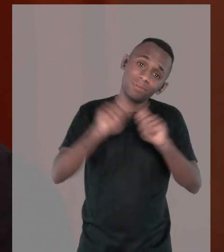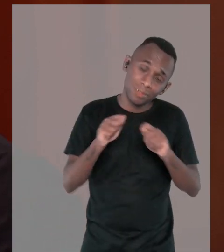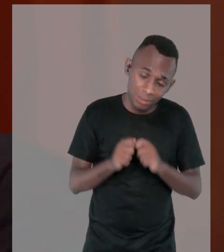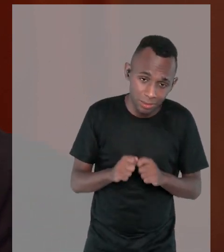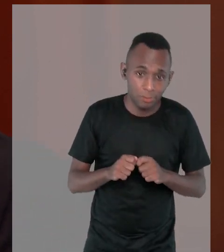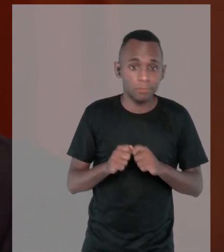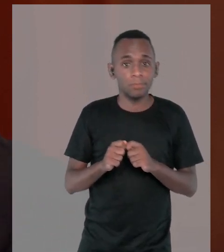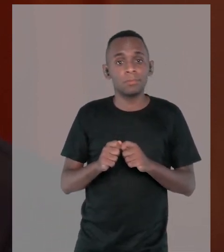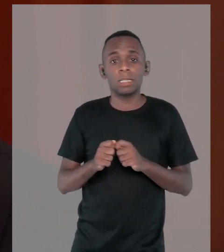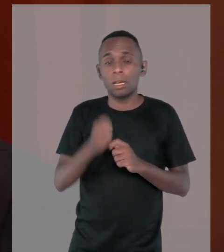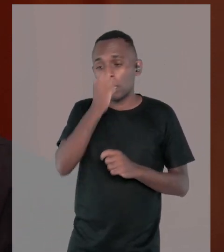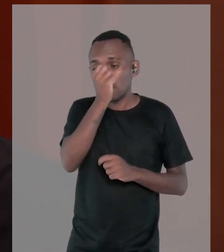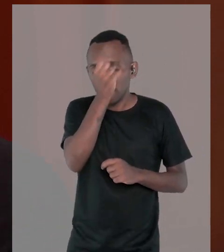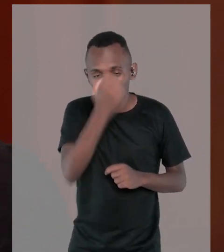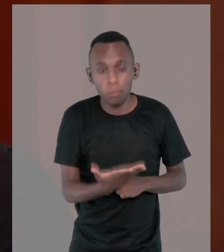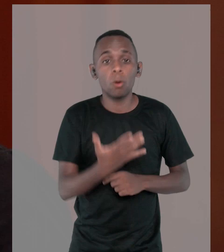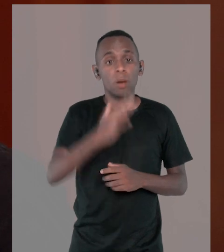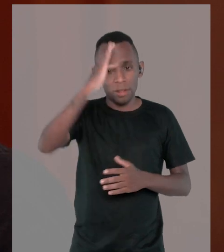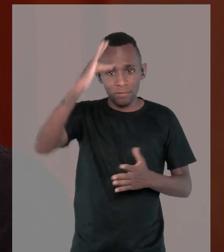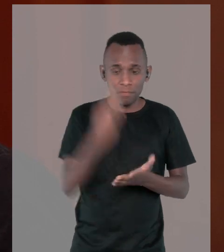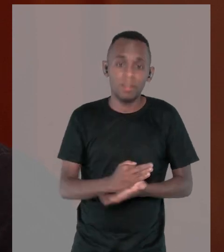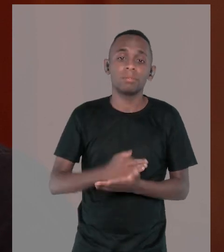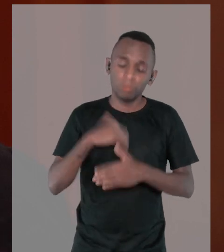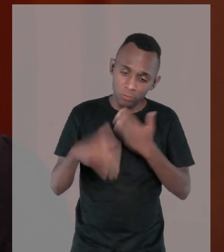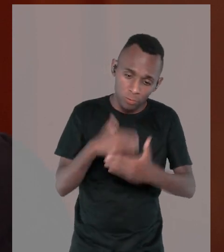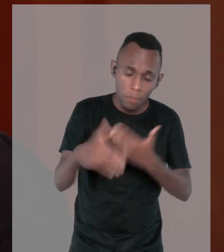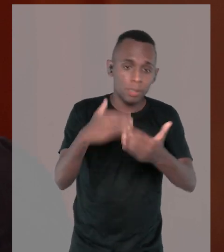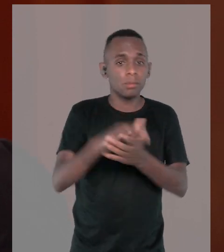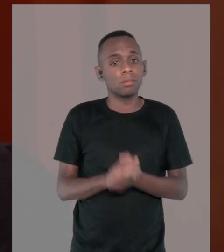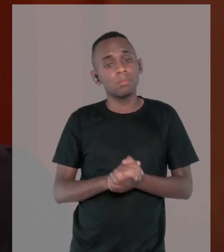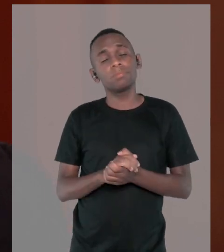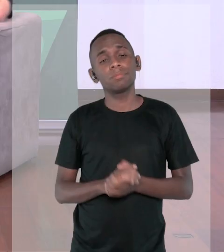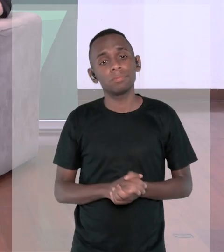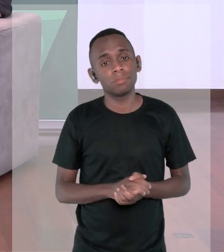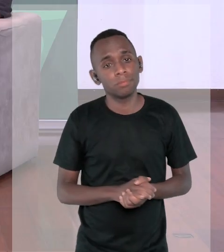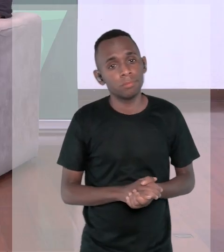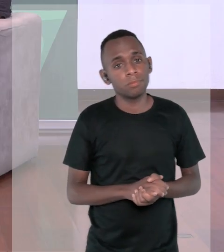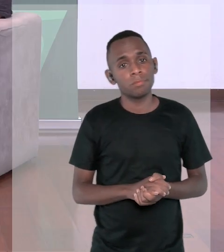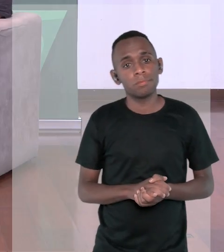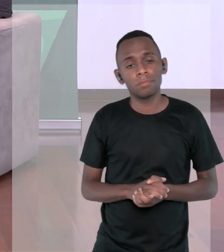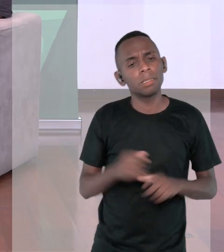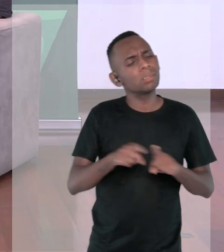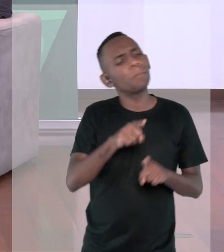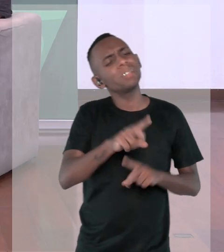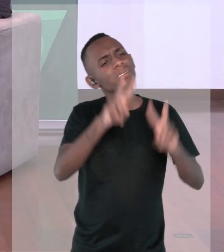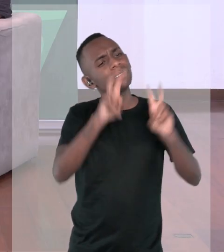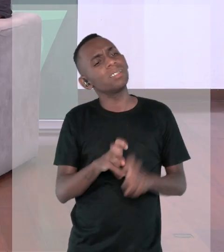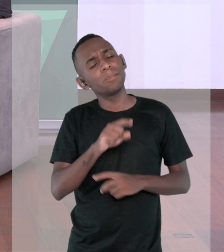E vamos, com boa fé, acompanhar essa evolução? Um pouquinho disso. Pegando exatamente essa